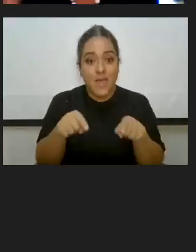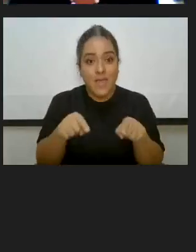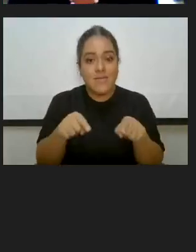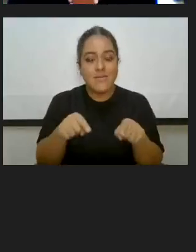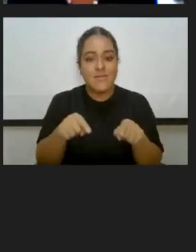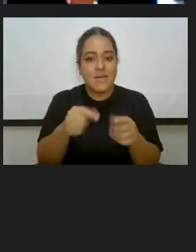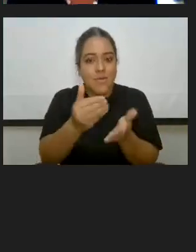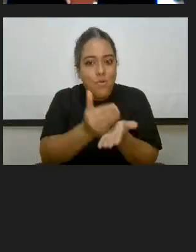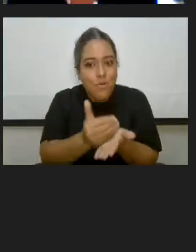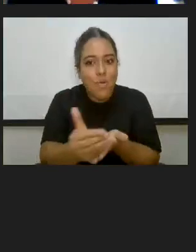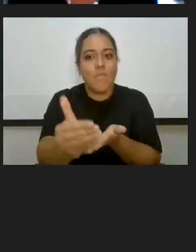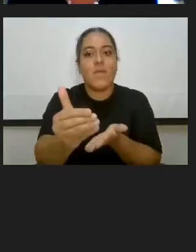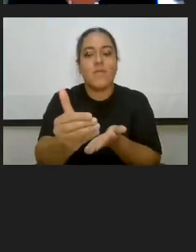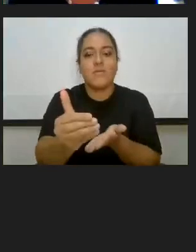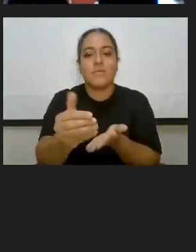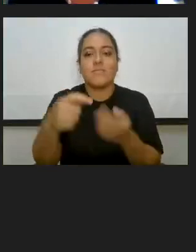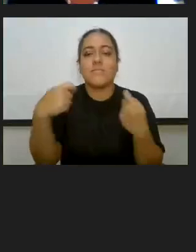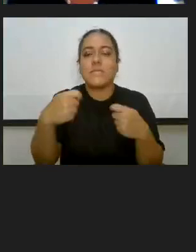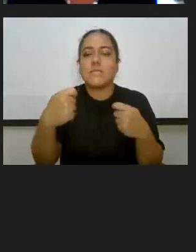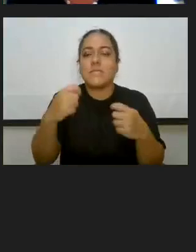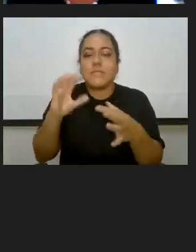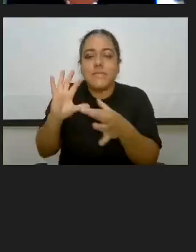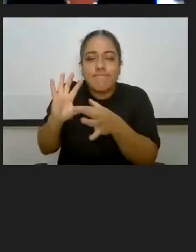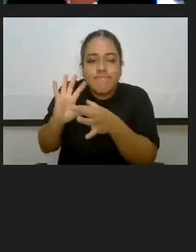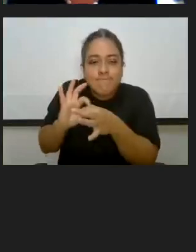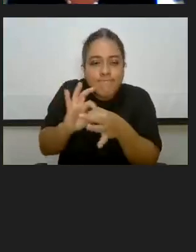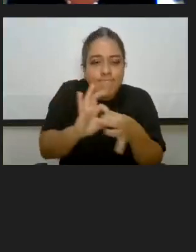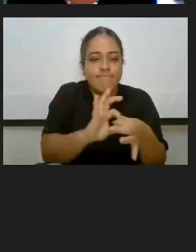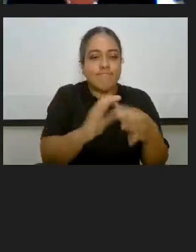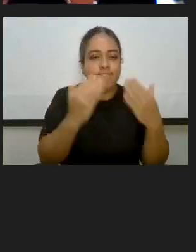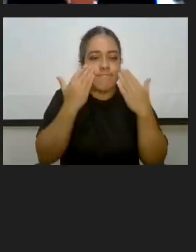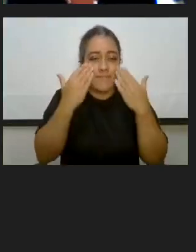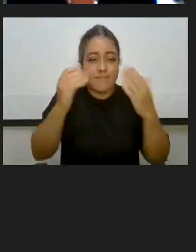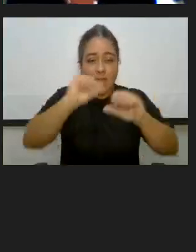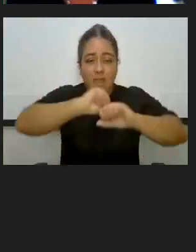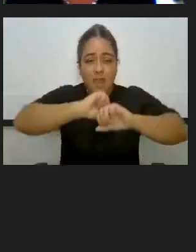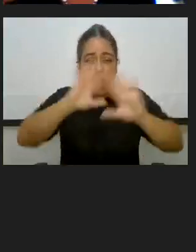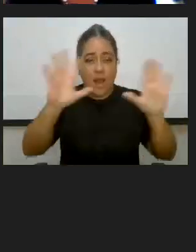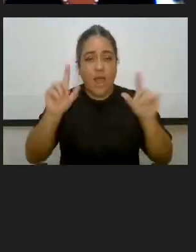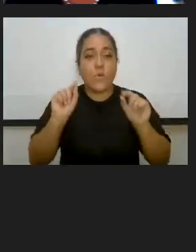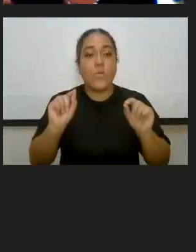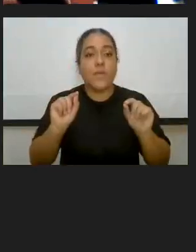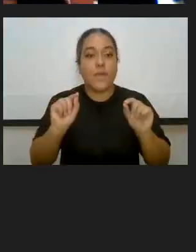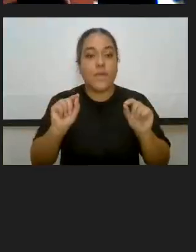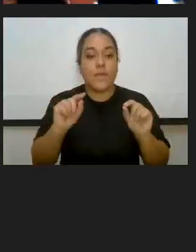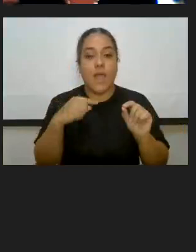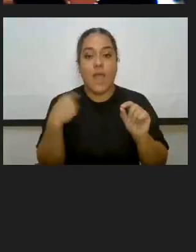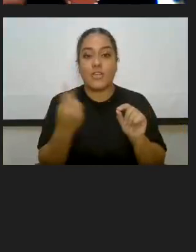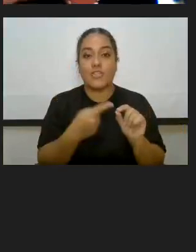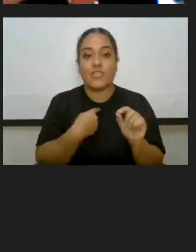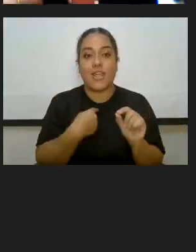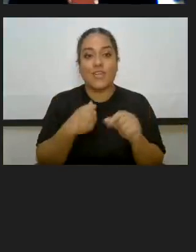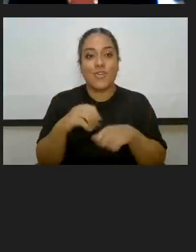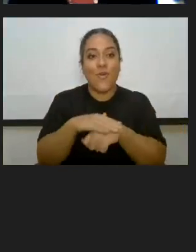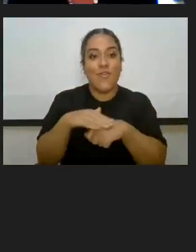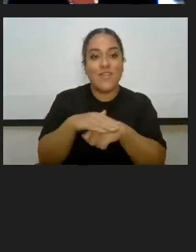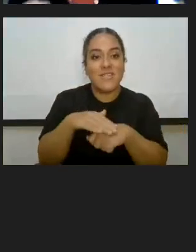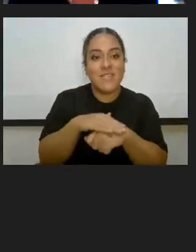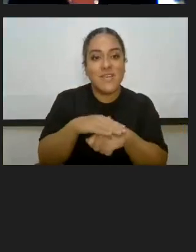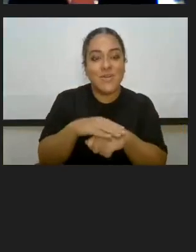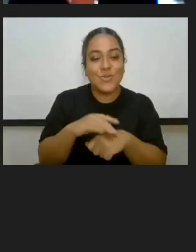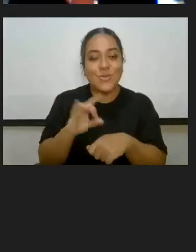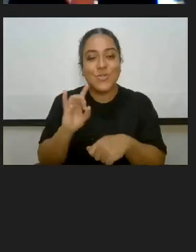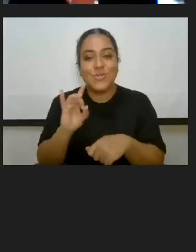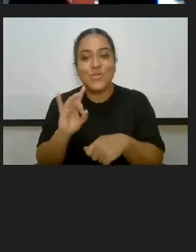partida, ele tem que estar muito evidente no sentido de que a gente não está conversando